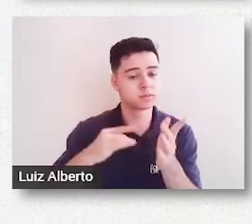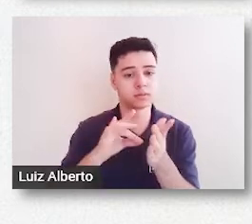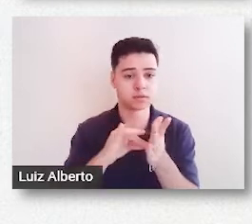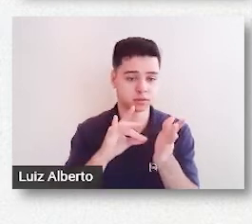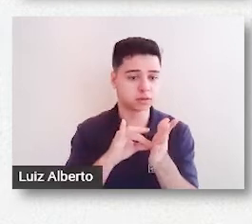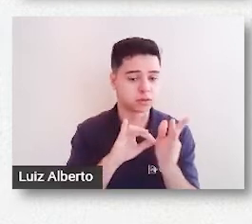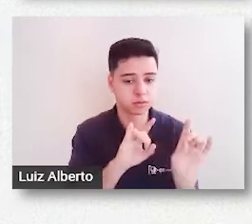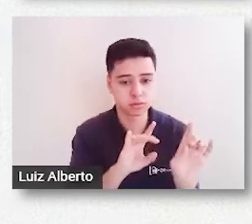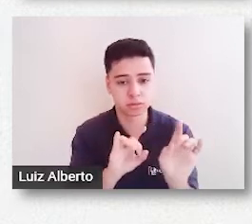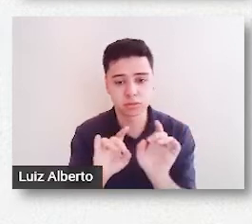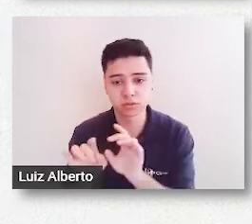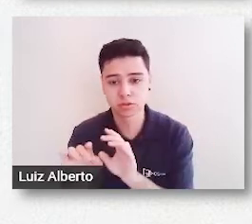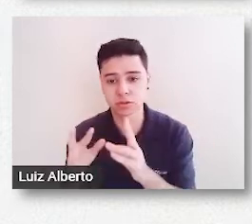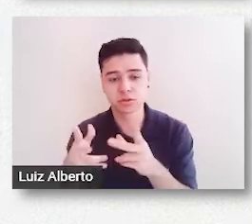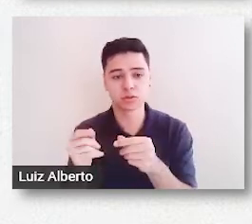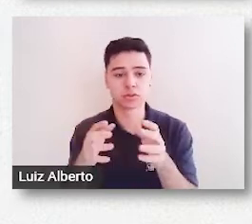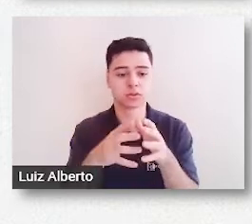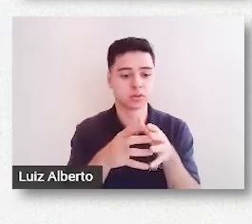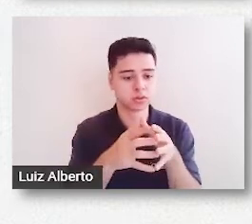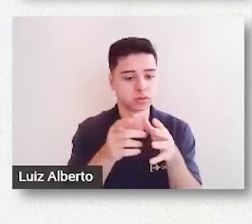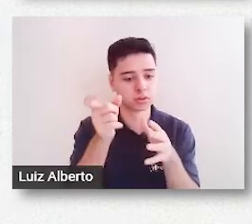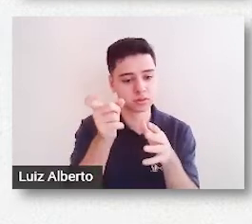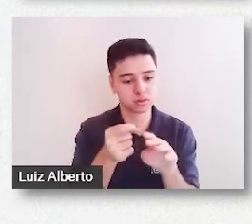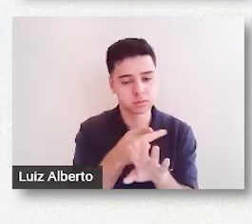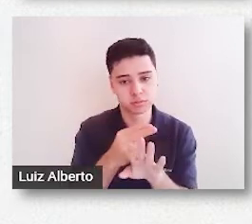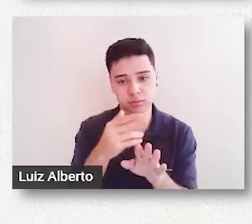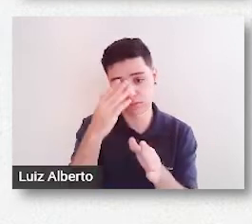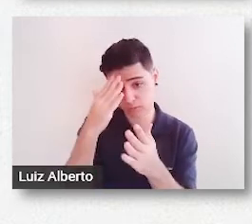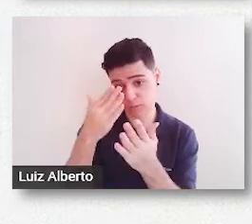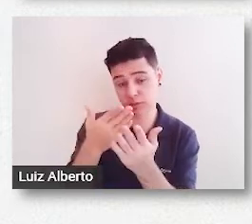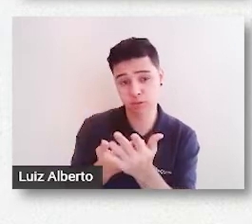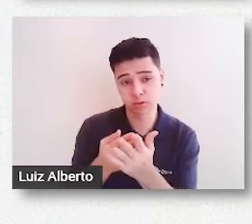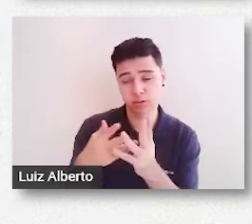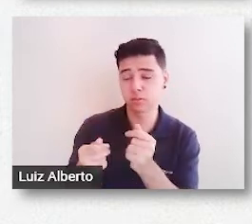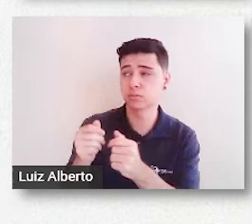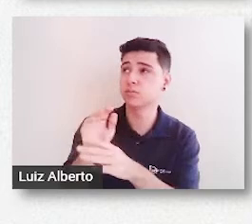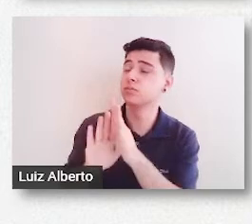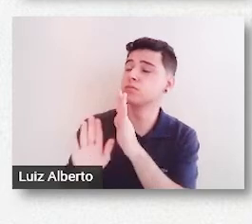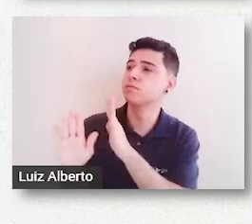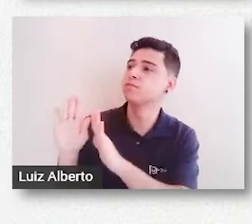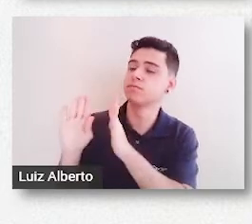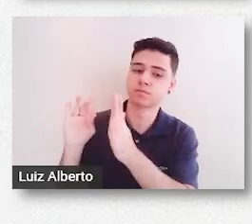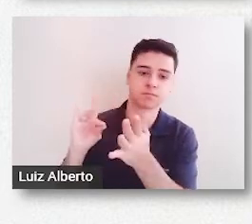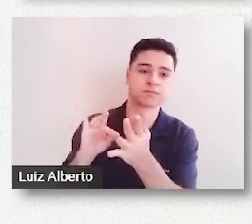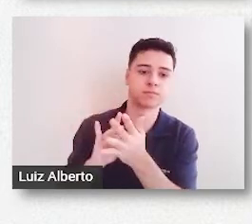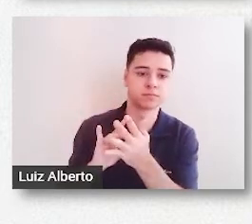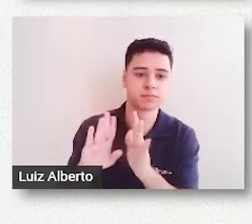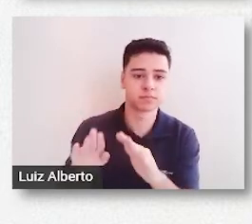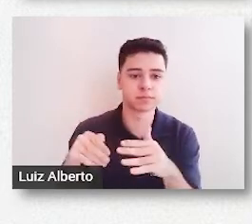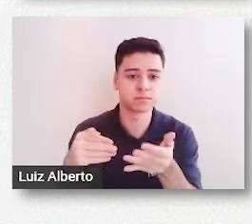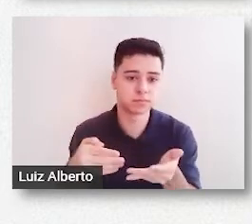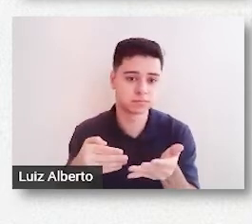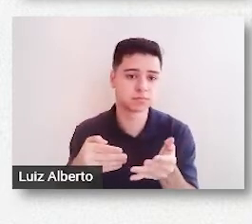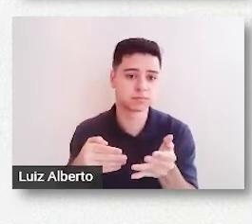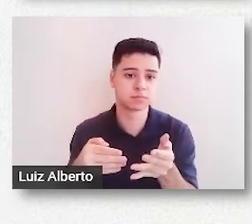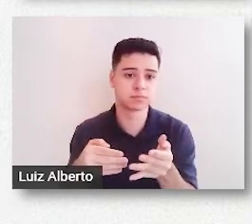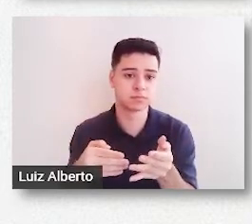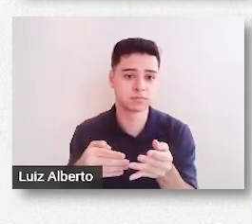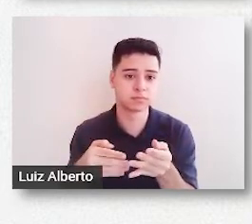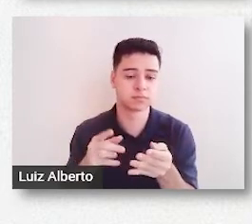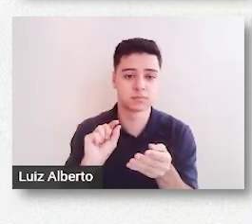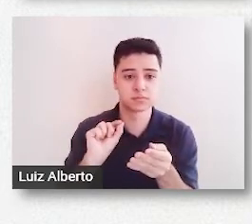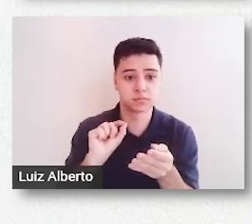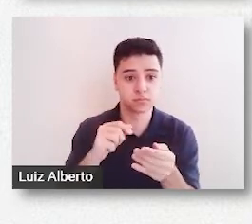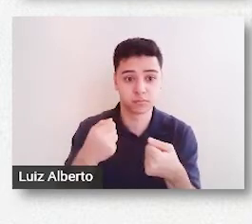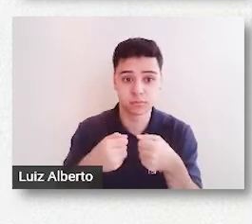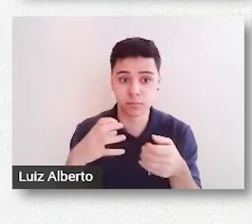da comunidade, né? Dos fiéis, dos adoradores. Então, é até por isso que é urgente assim,